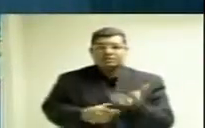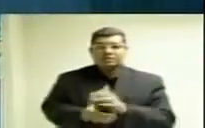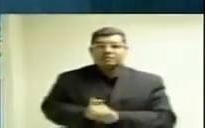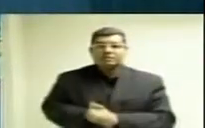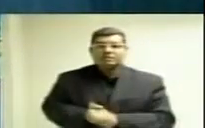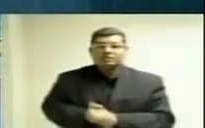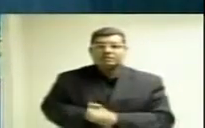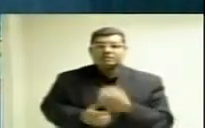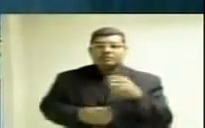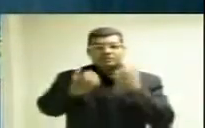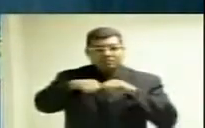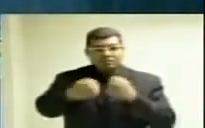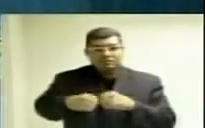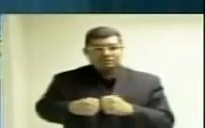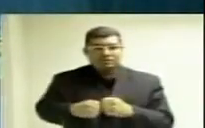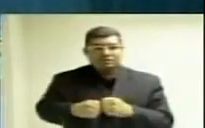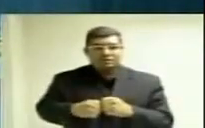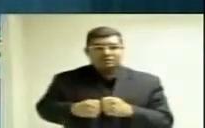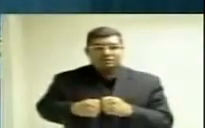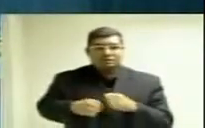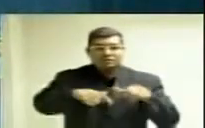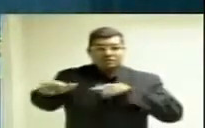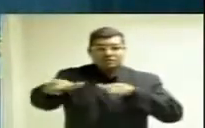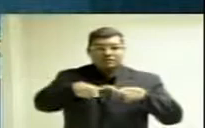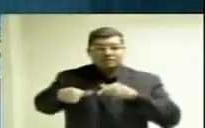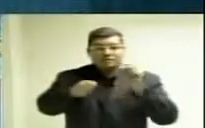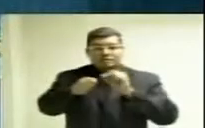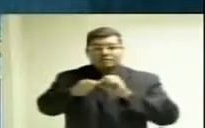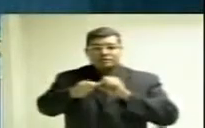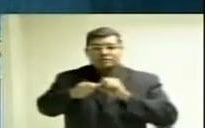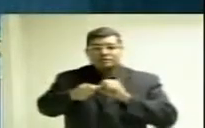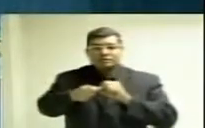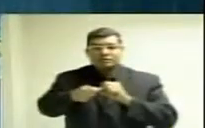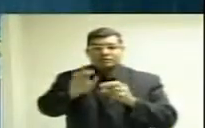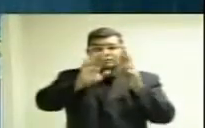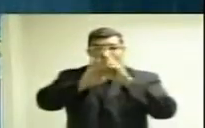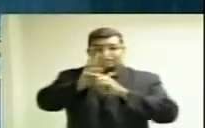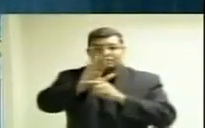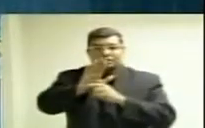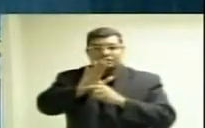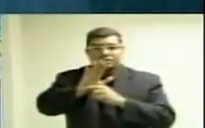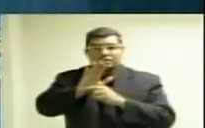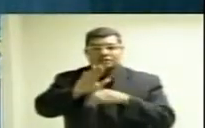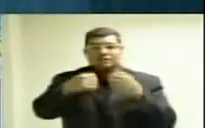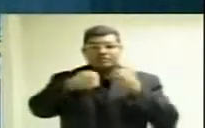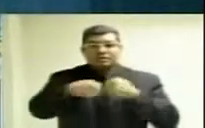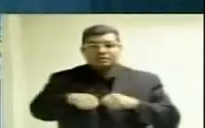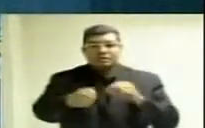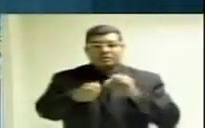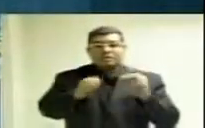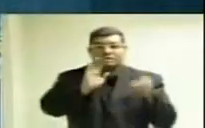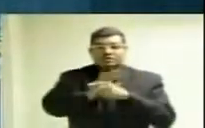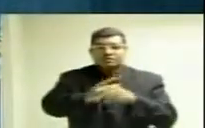isso, nós precisamos agilizar e realizar multirões. Nós precisamos